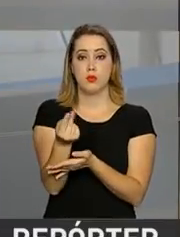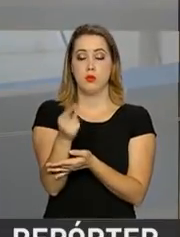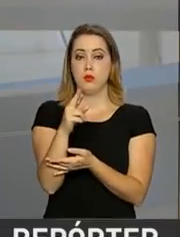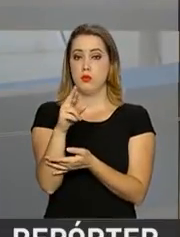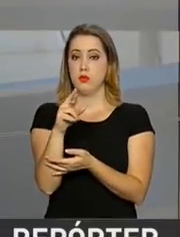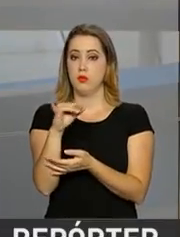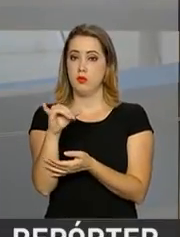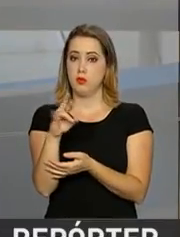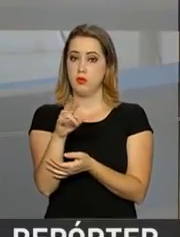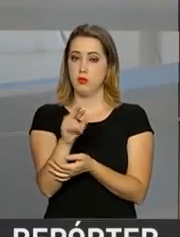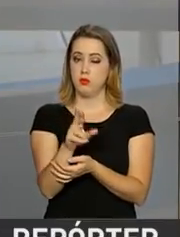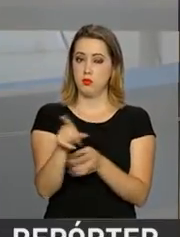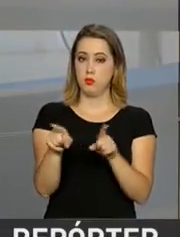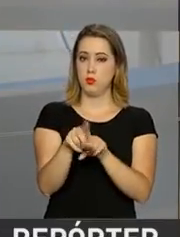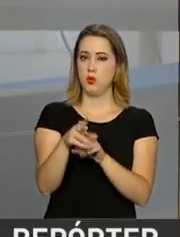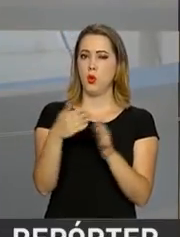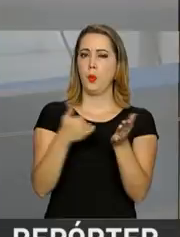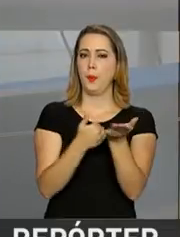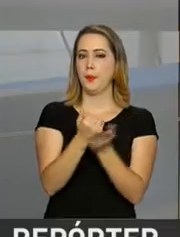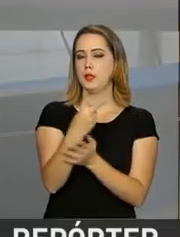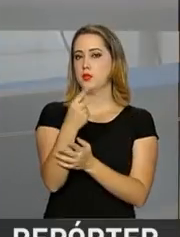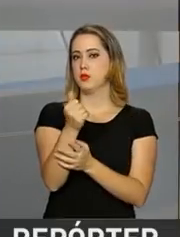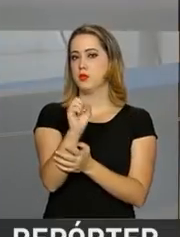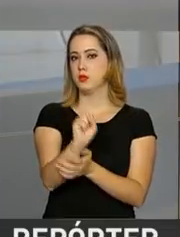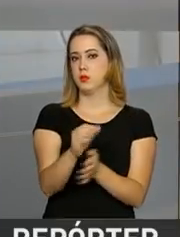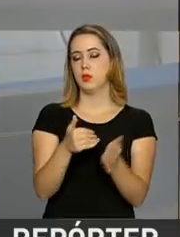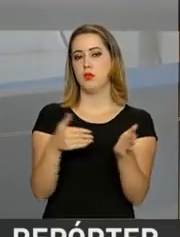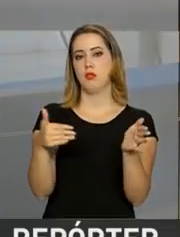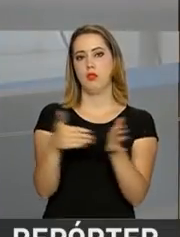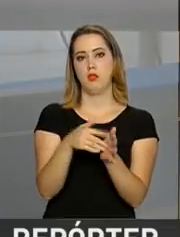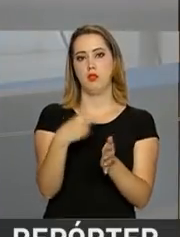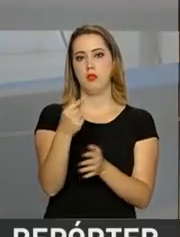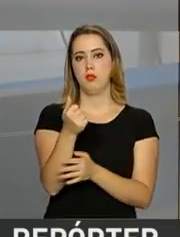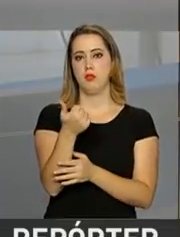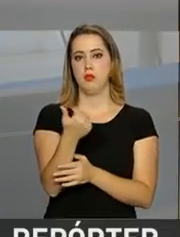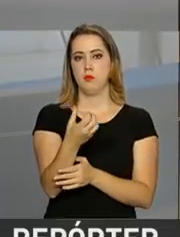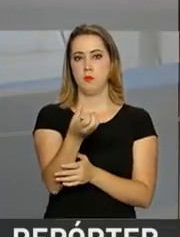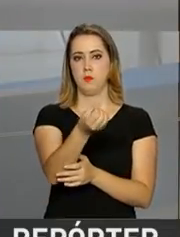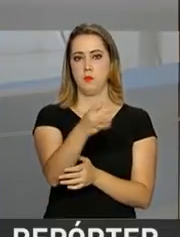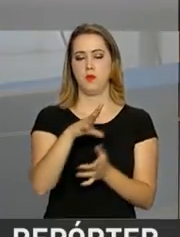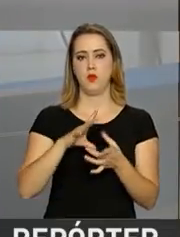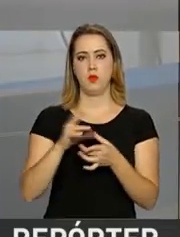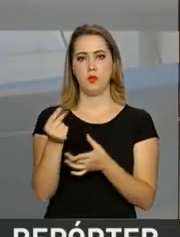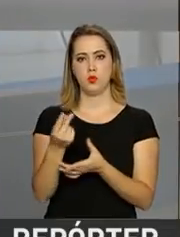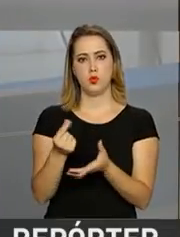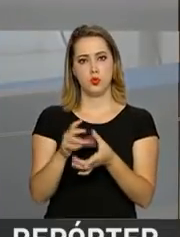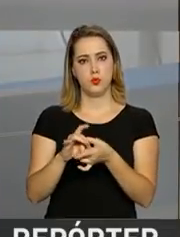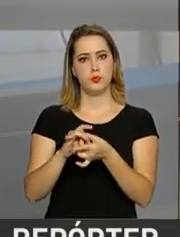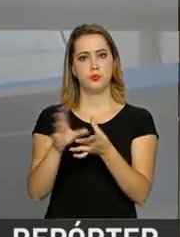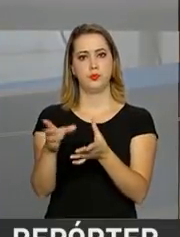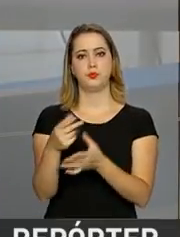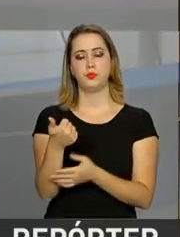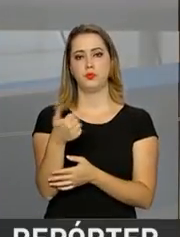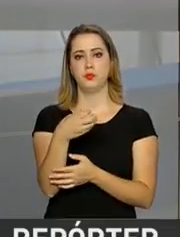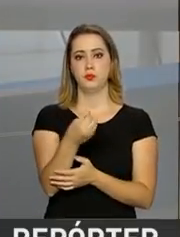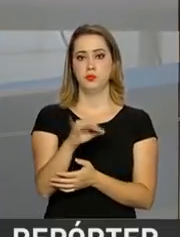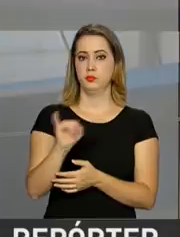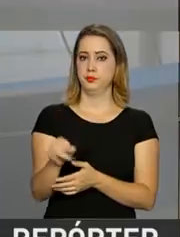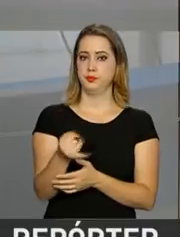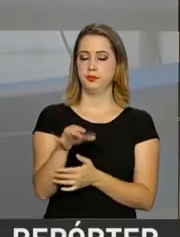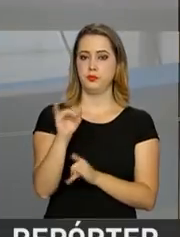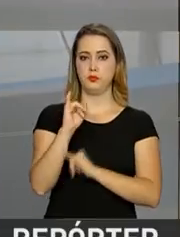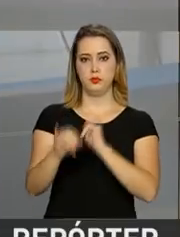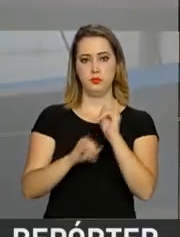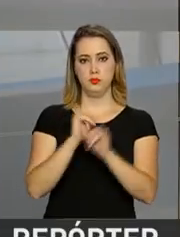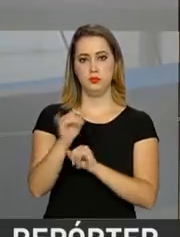dos exercícios de 2008 a 2017 o dinheiro vai ser liberado para o contribuinte no dia 16 de janeiro as